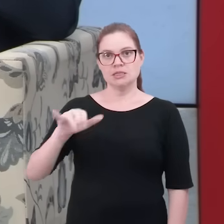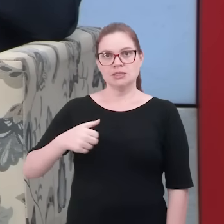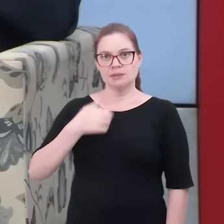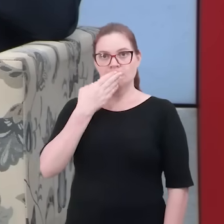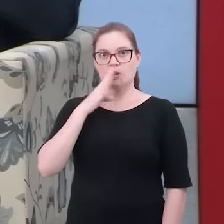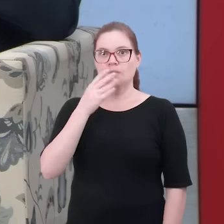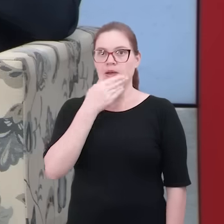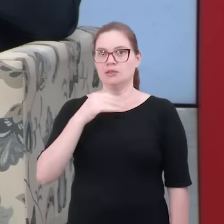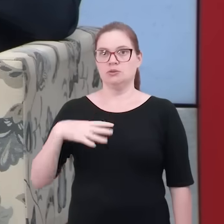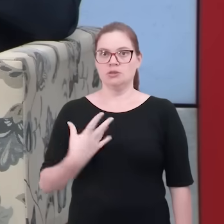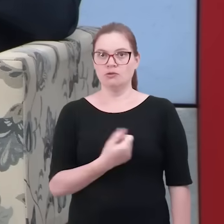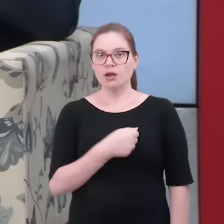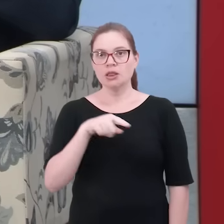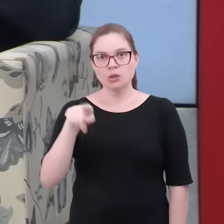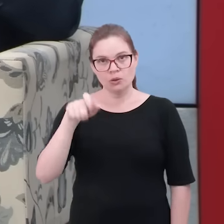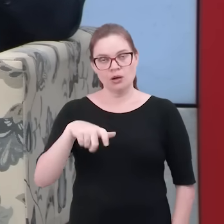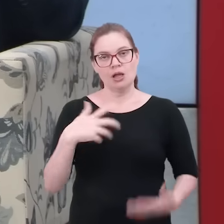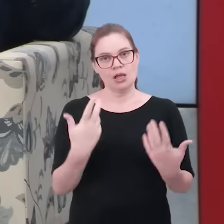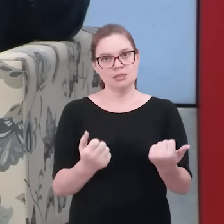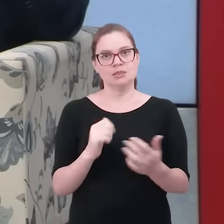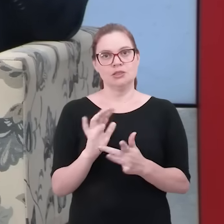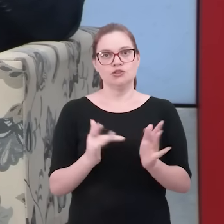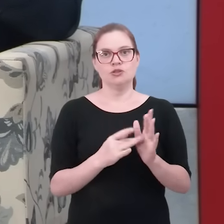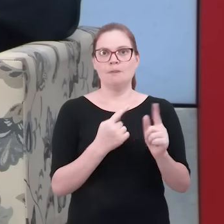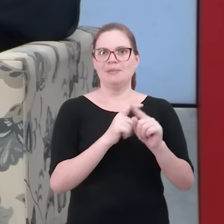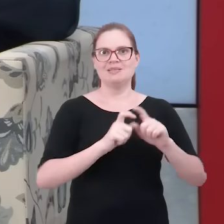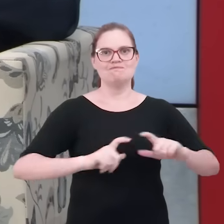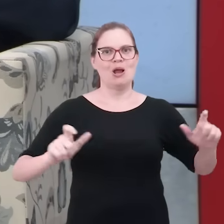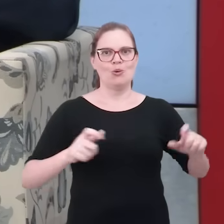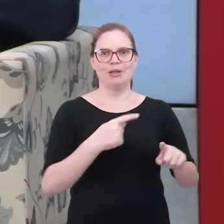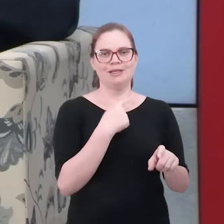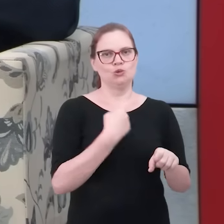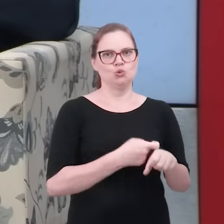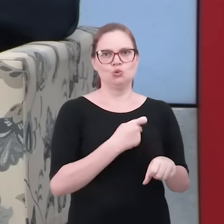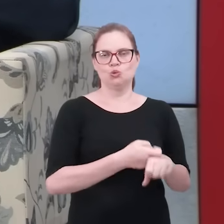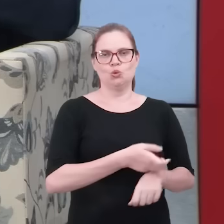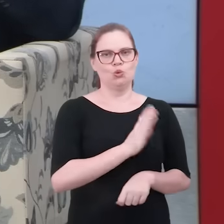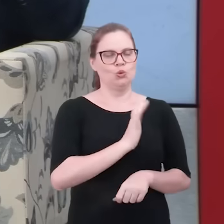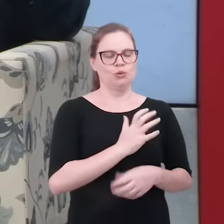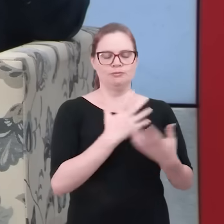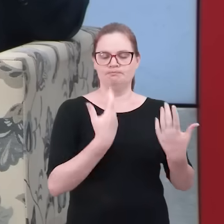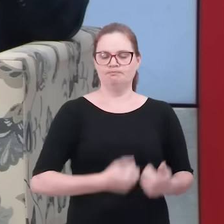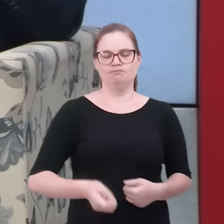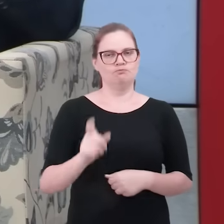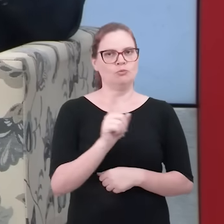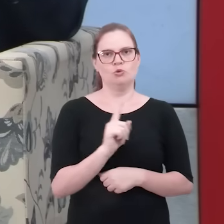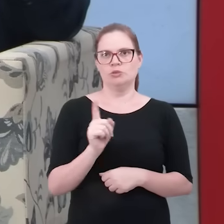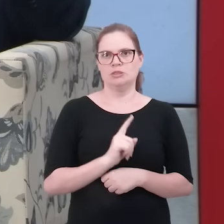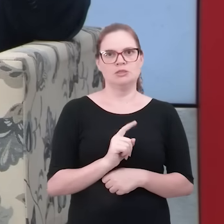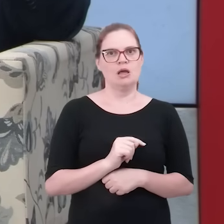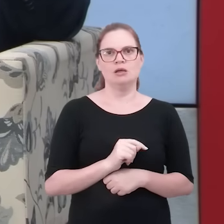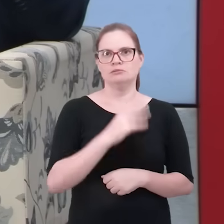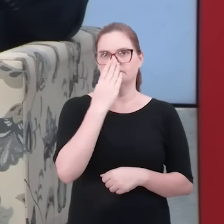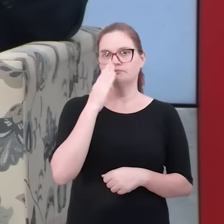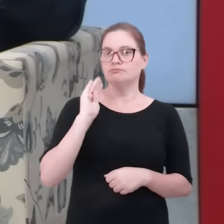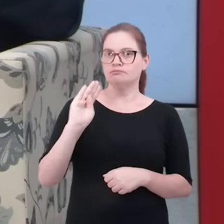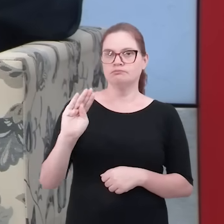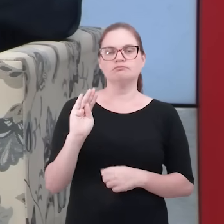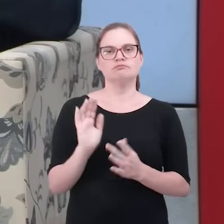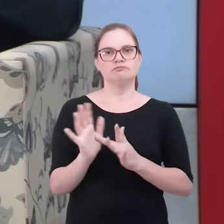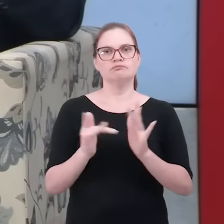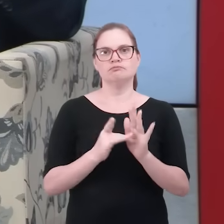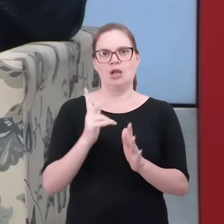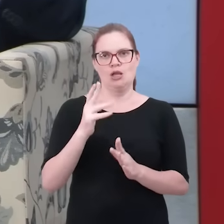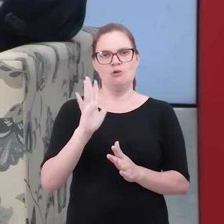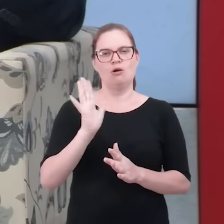como Messias. Mas a grande parte vai ser endurecida. Eles não vão aceitar como não aceitaram a